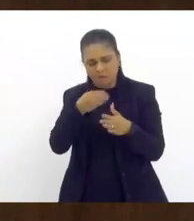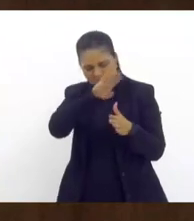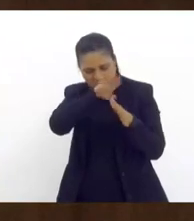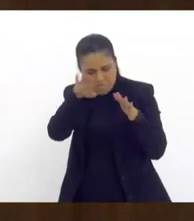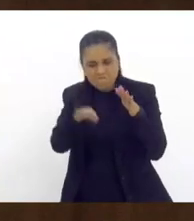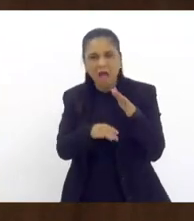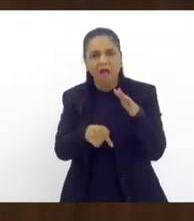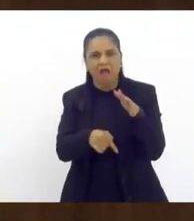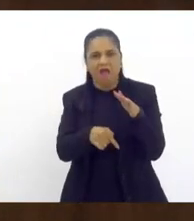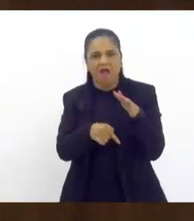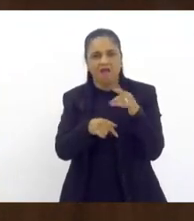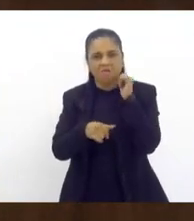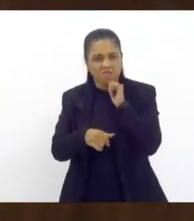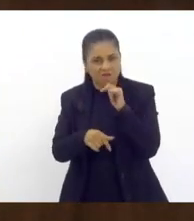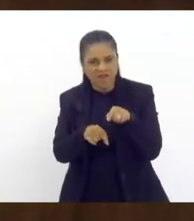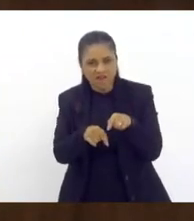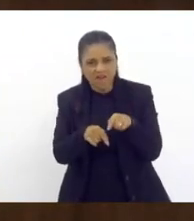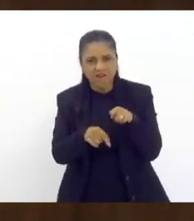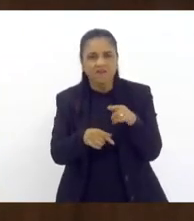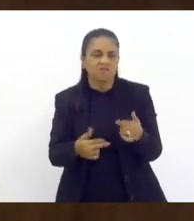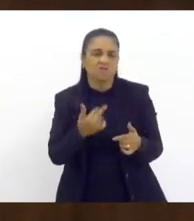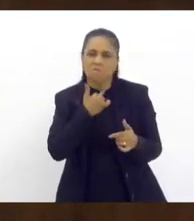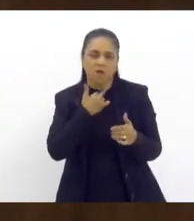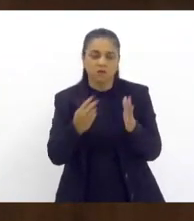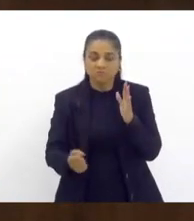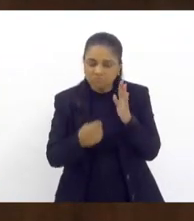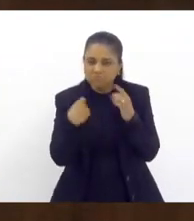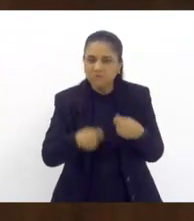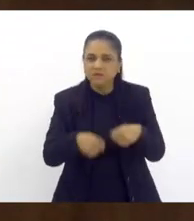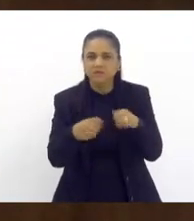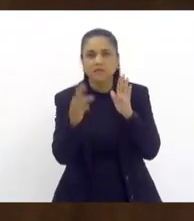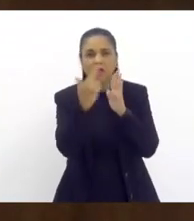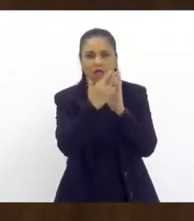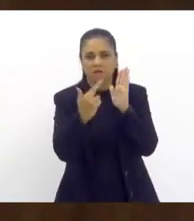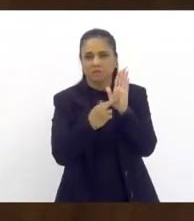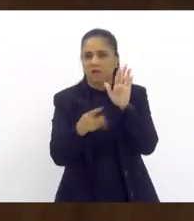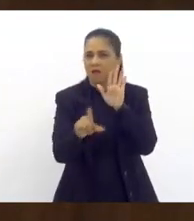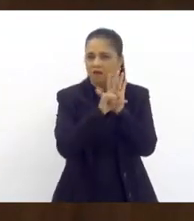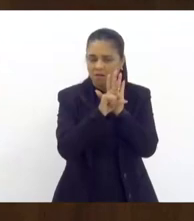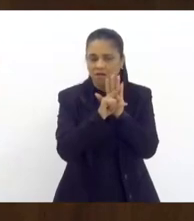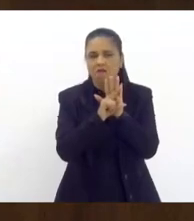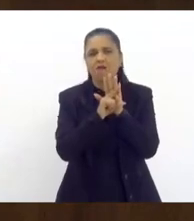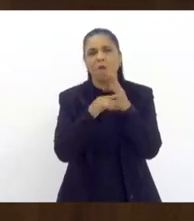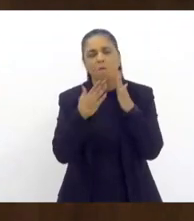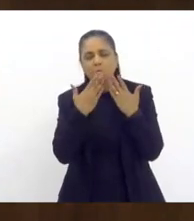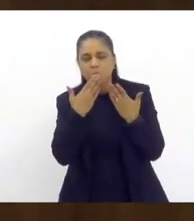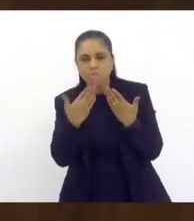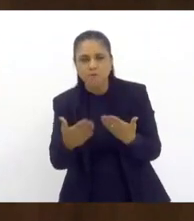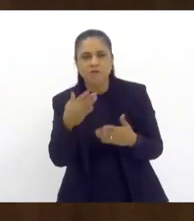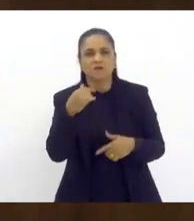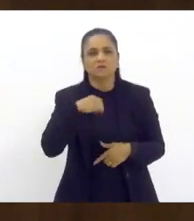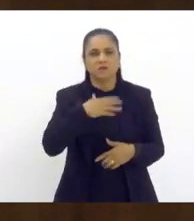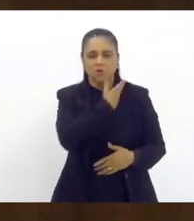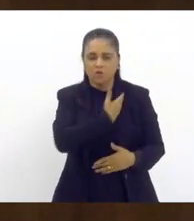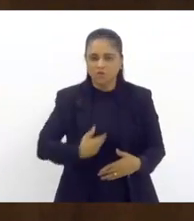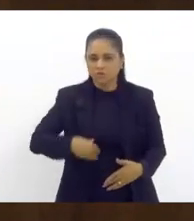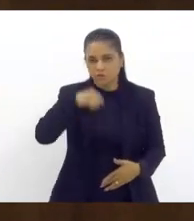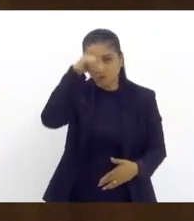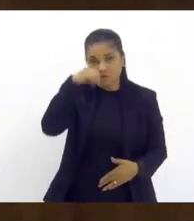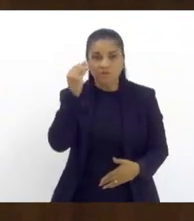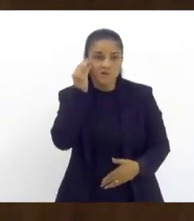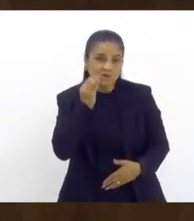importante a regulamentação dessas leis. Eu peço aqui, com todo carinho, ao nosso governador Cláudio Castro, à nossa secretária,